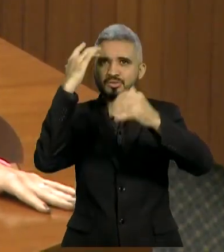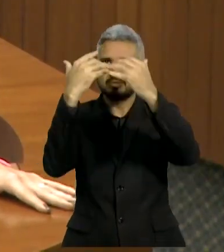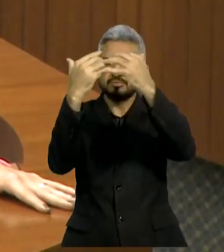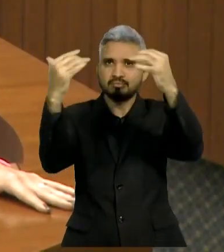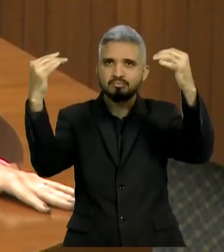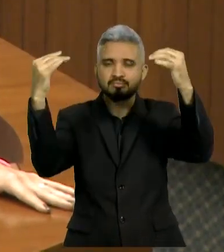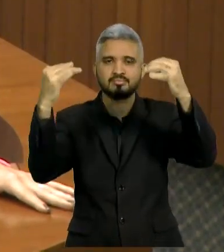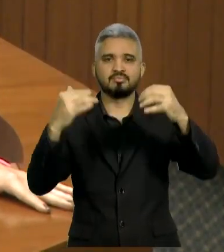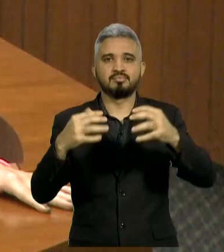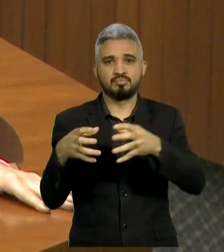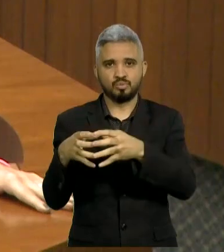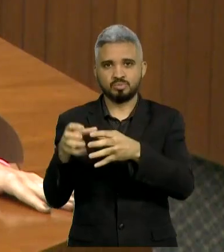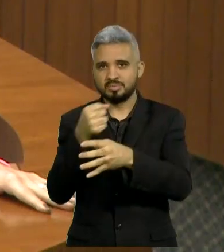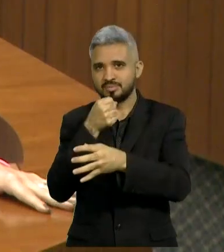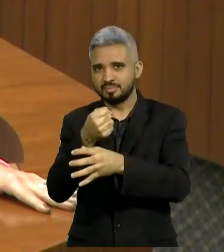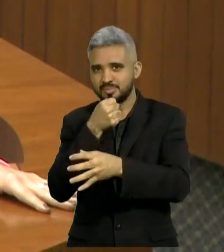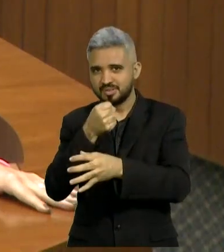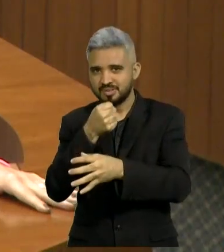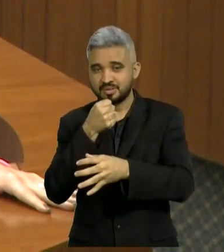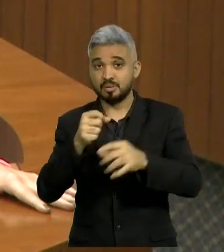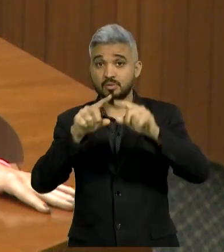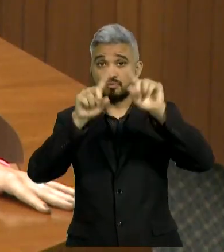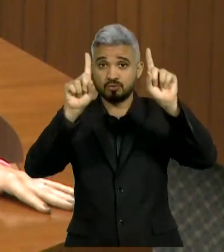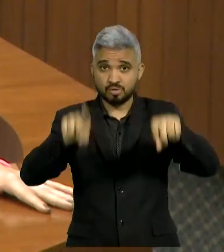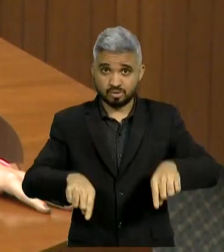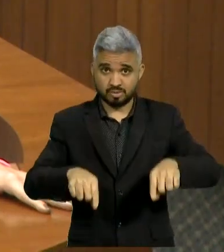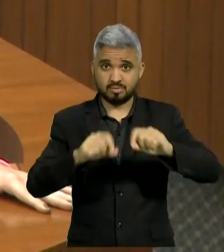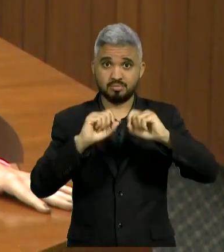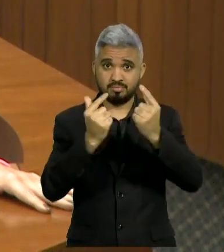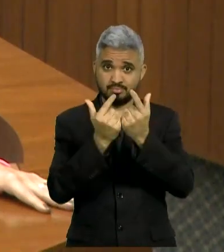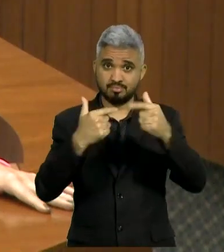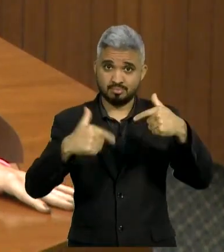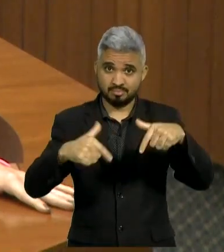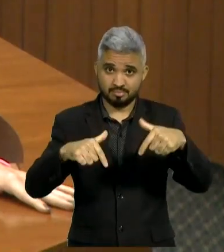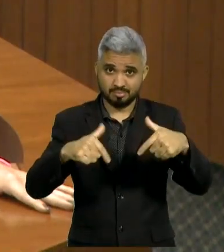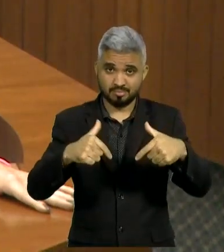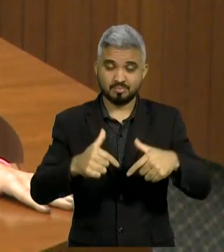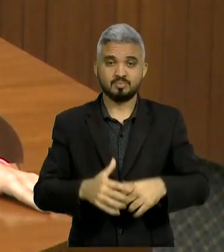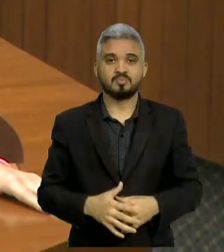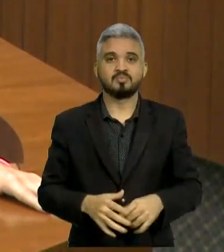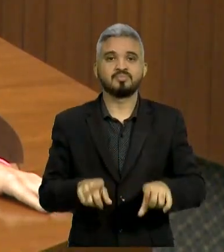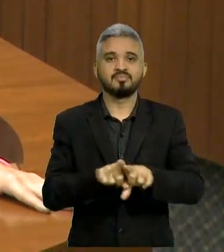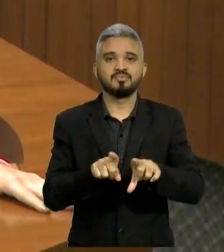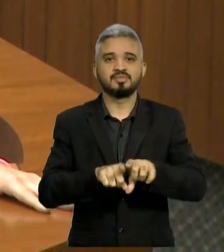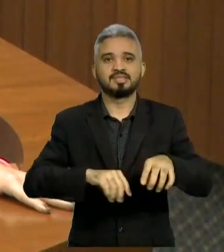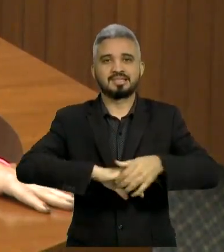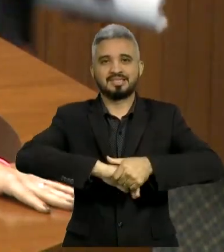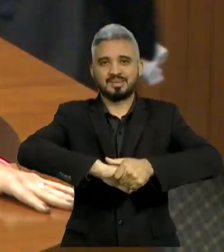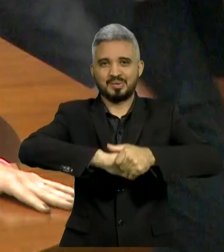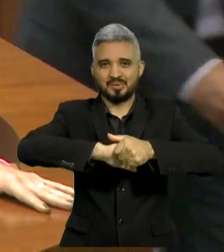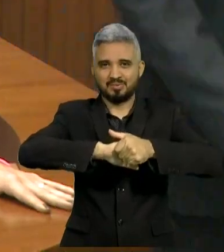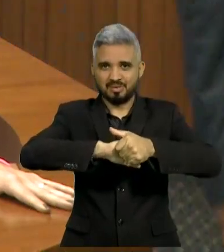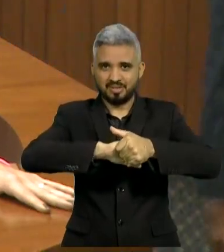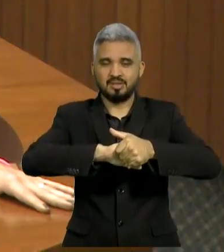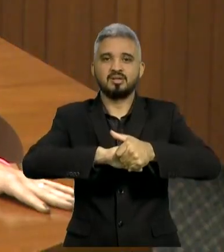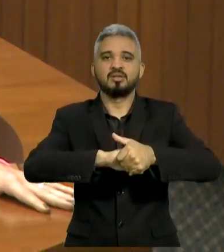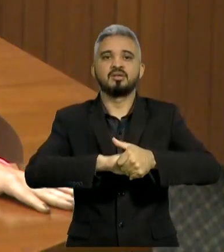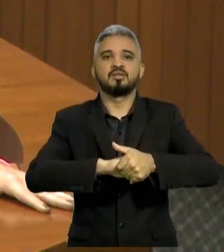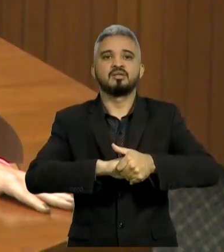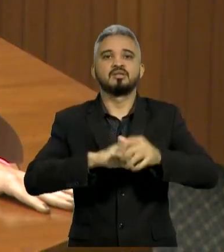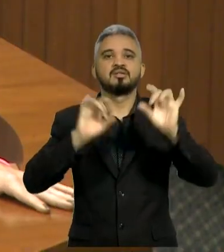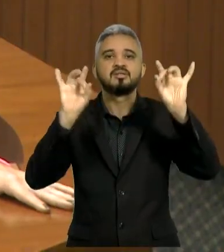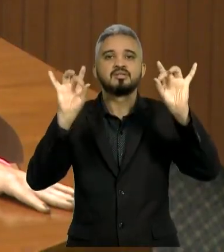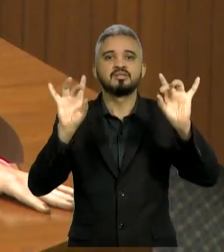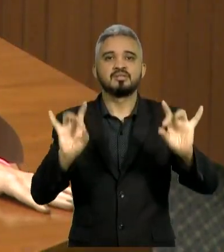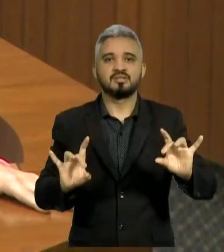os servidores da casa. Fazer um cumprimento também muito especial que hoje está aqui comigo me acompanhando,